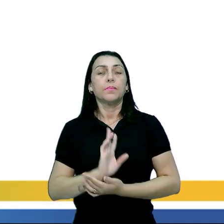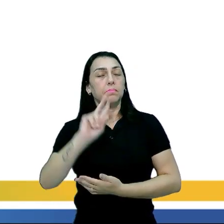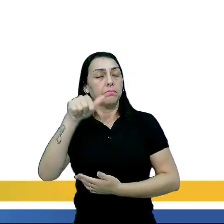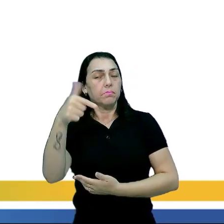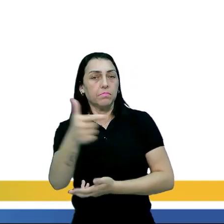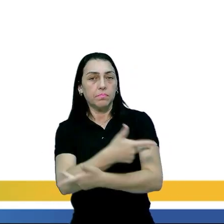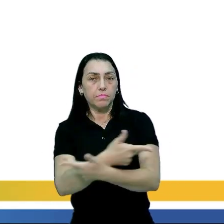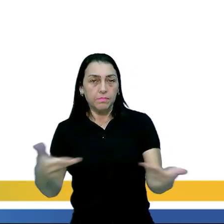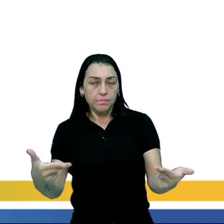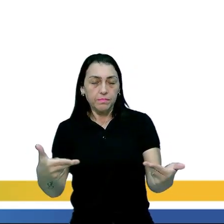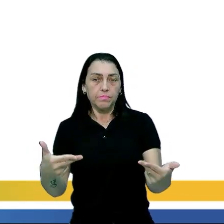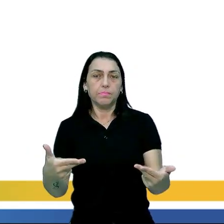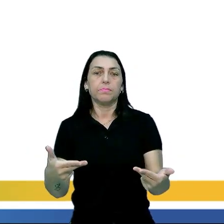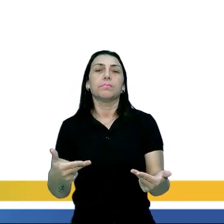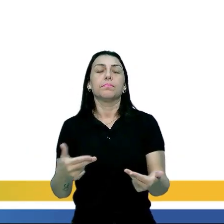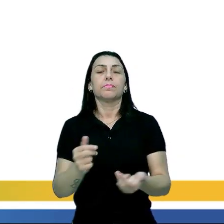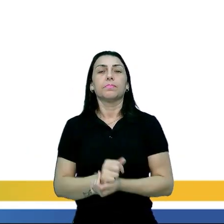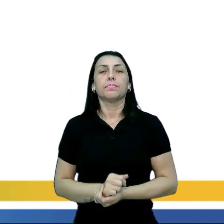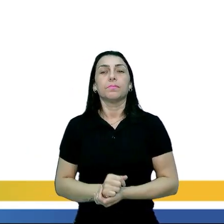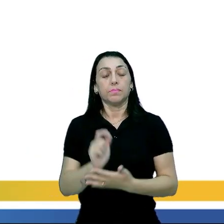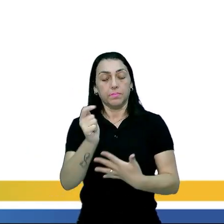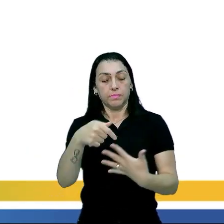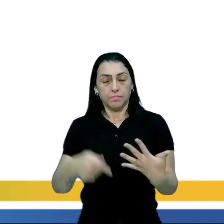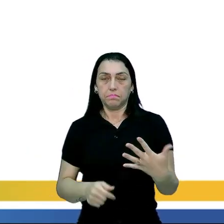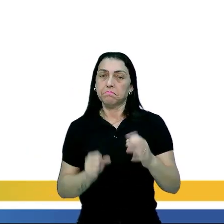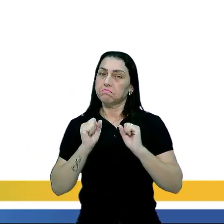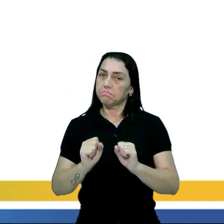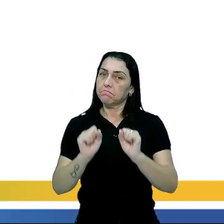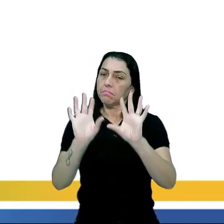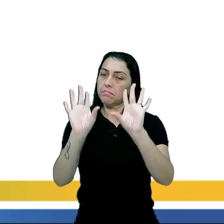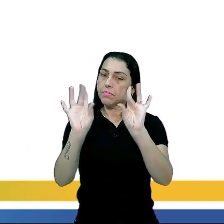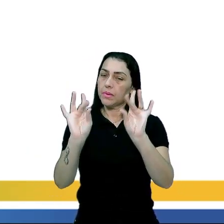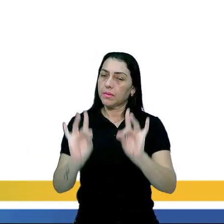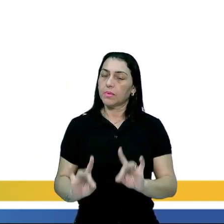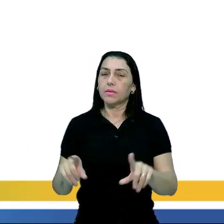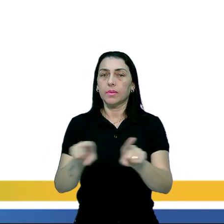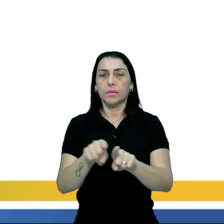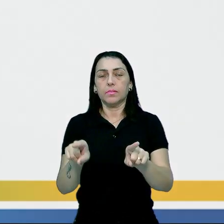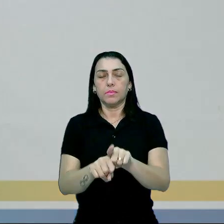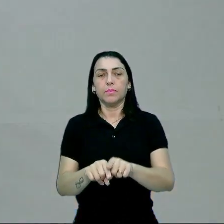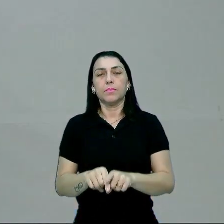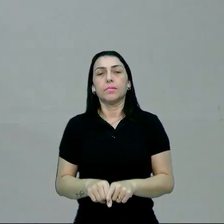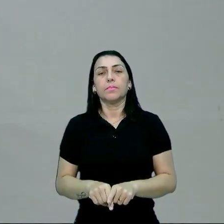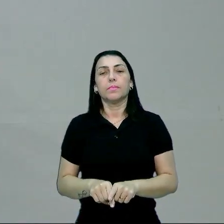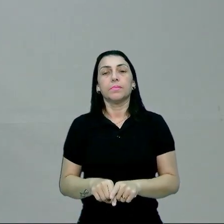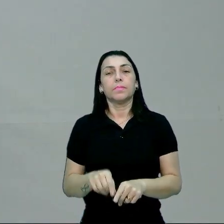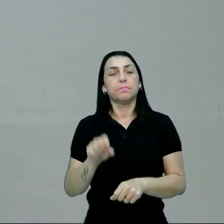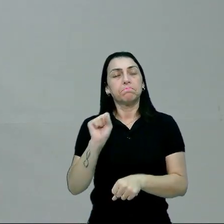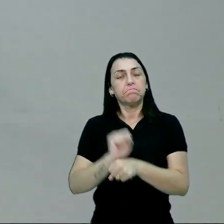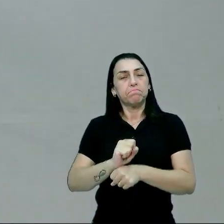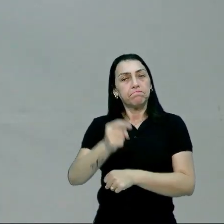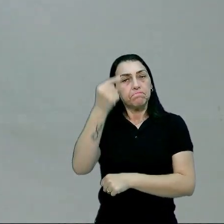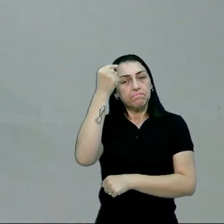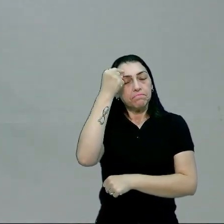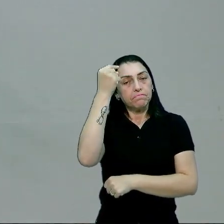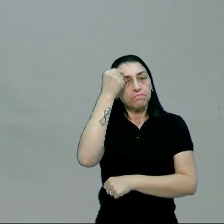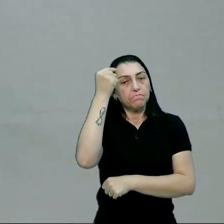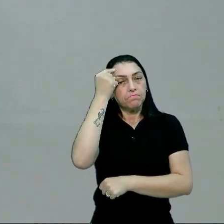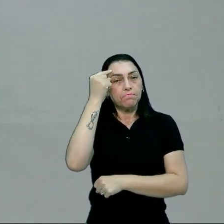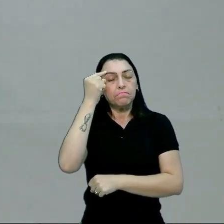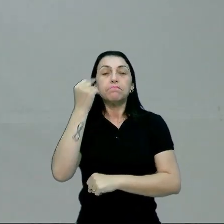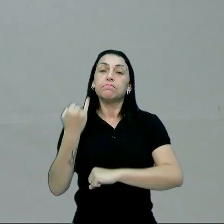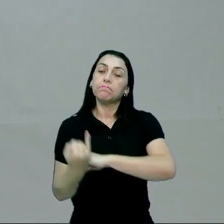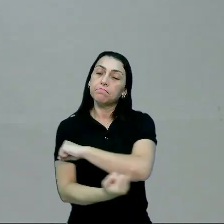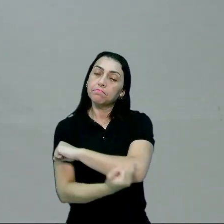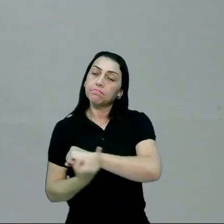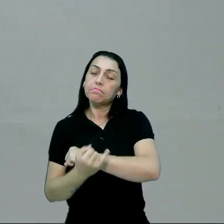valores, etc., dentre outros elementos que eu poderia aqui mencionar. Então, parem para pensar. Na